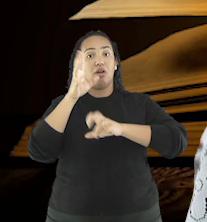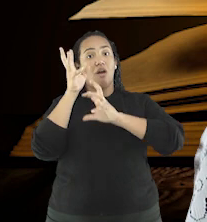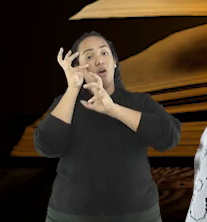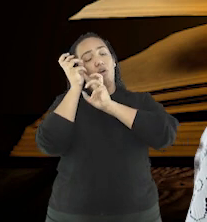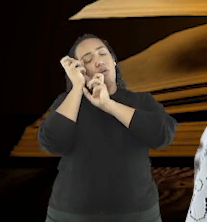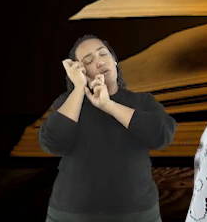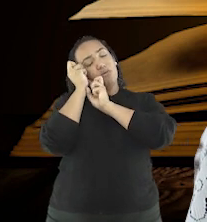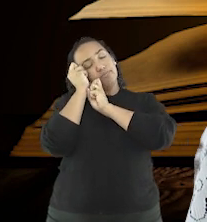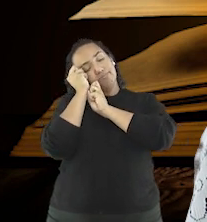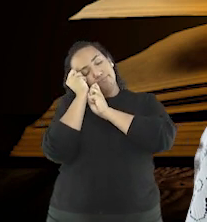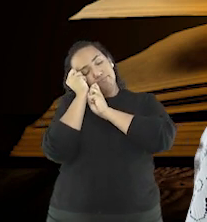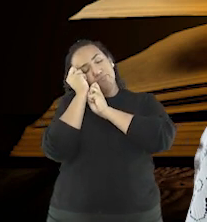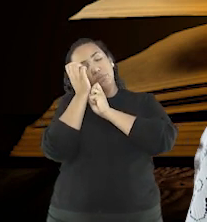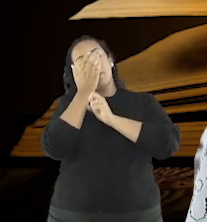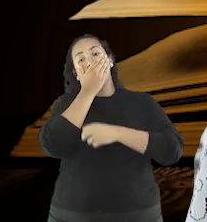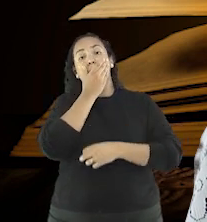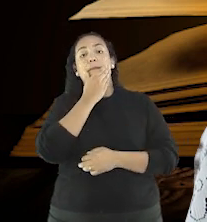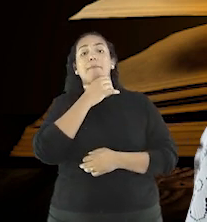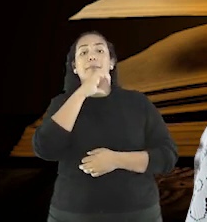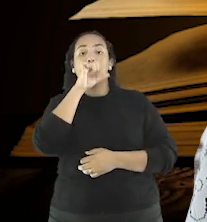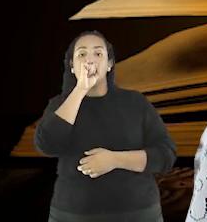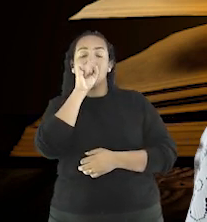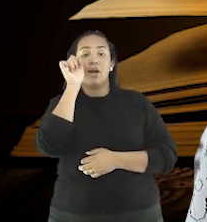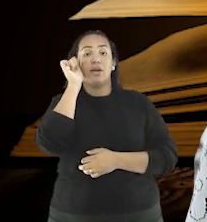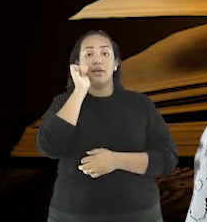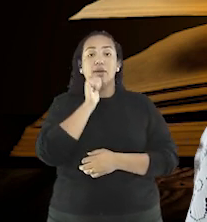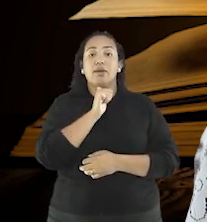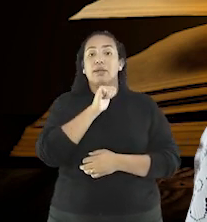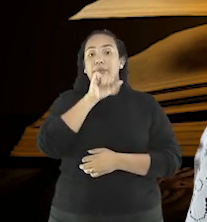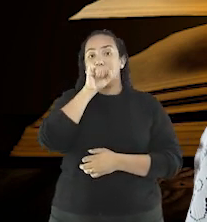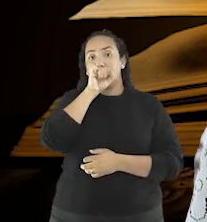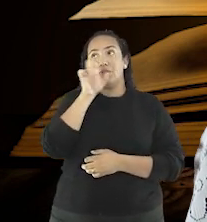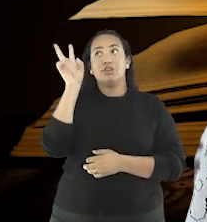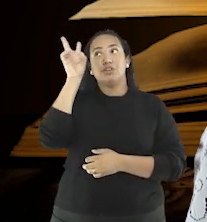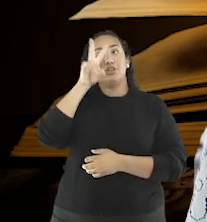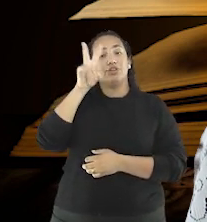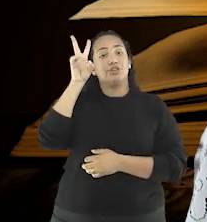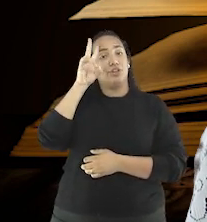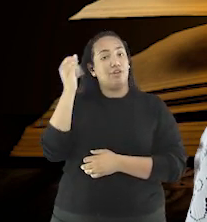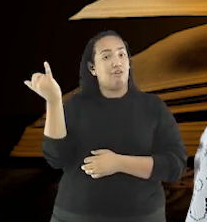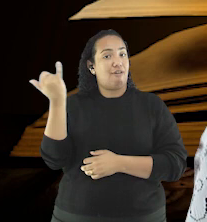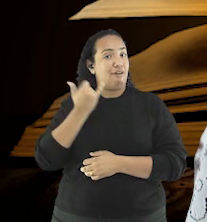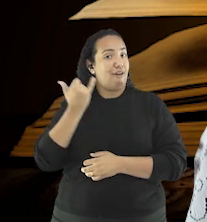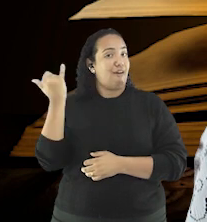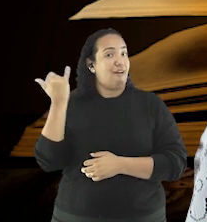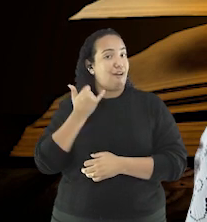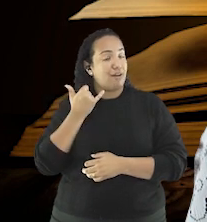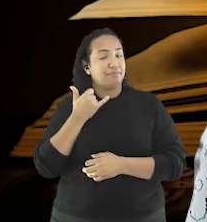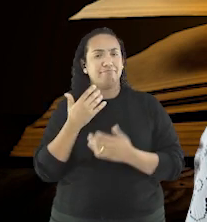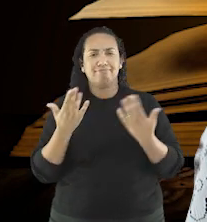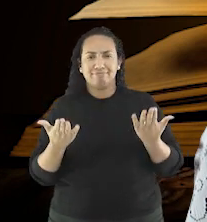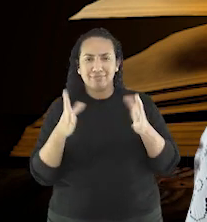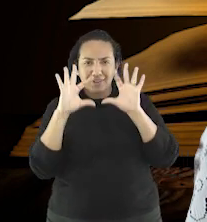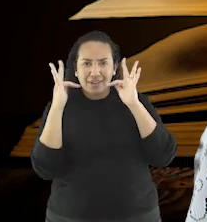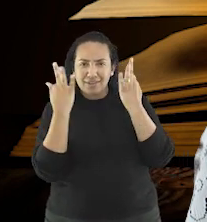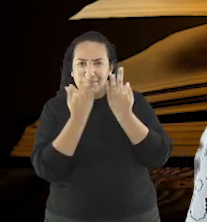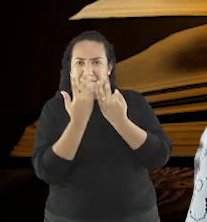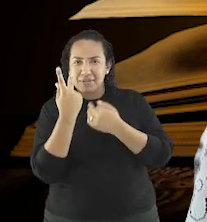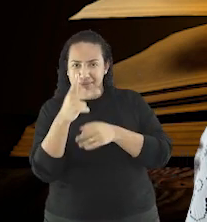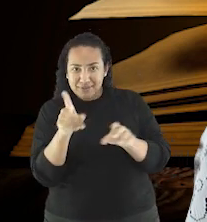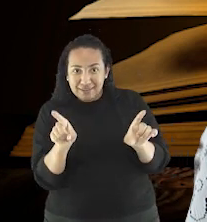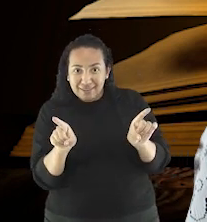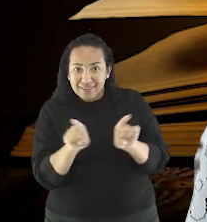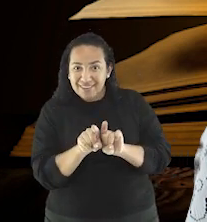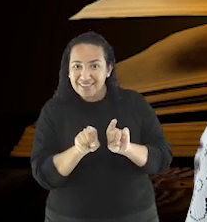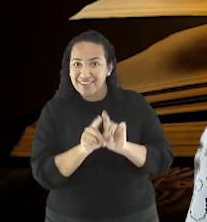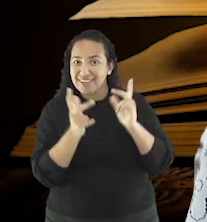dormir, os meus pais sempre me liam uma história. E aí, seus familiares também leem